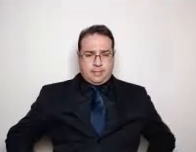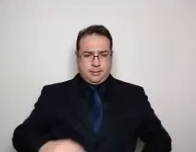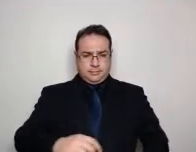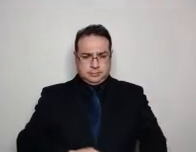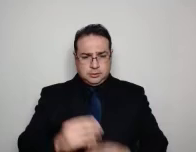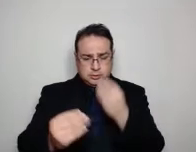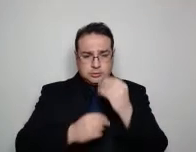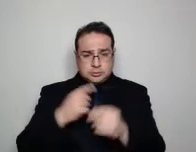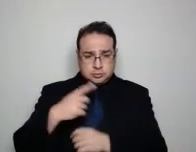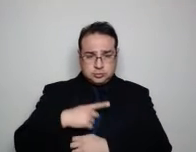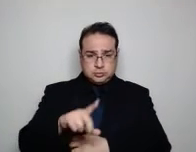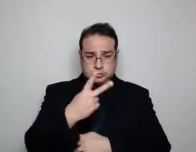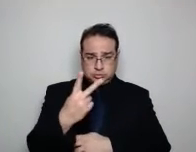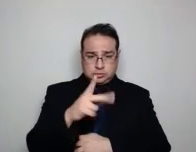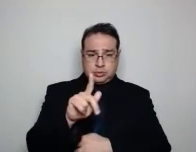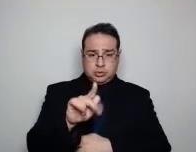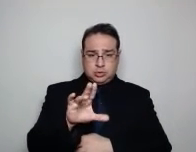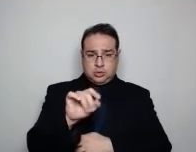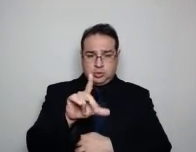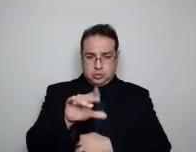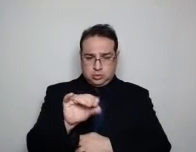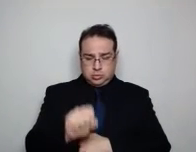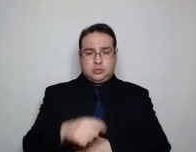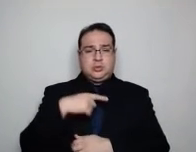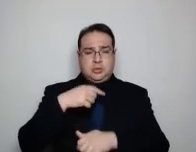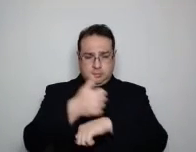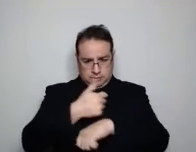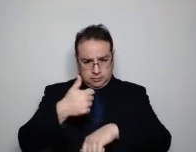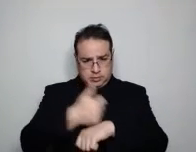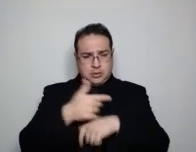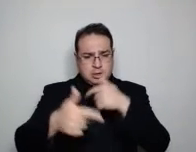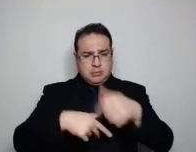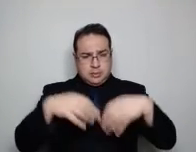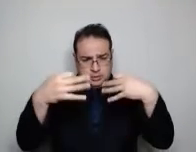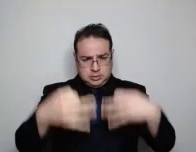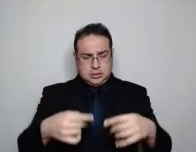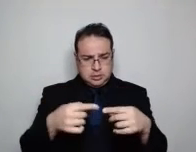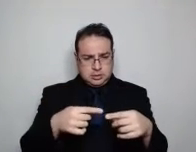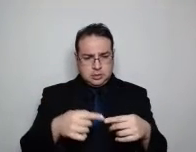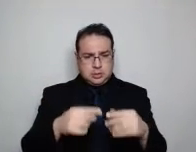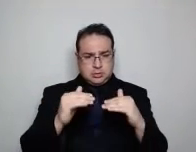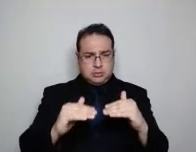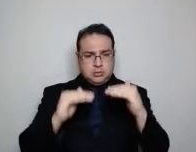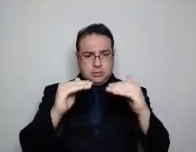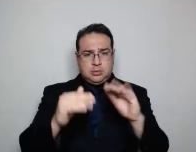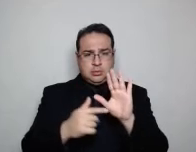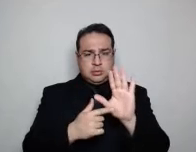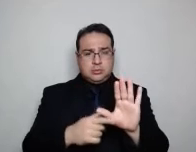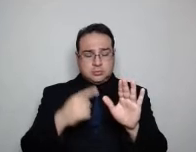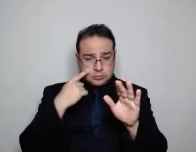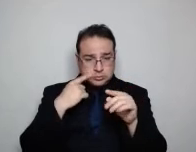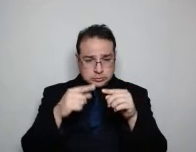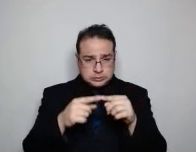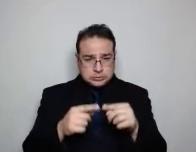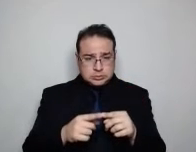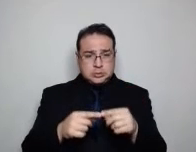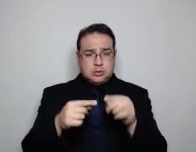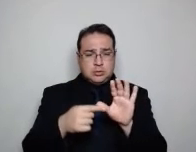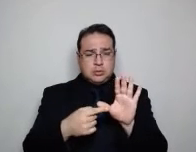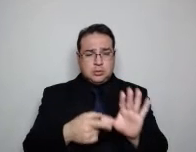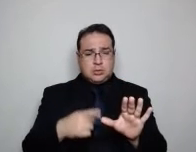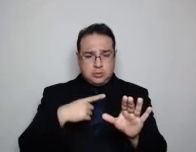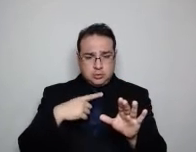geólogos, exercem suas profissões plenamente, com alto grau de qualidade. Inclusive, ambos são